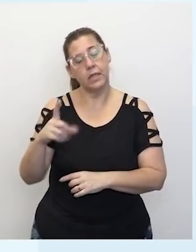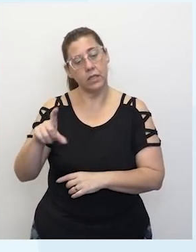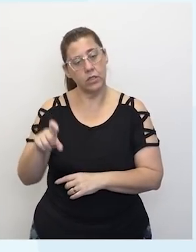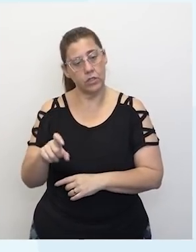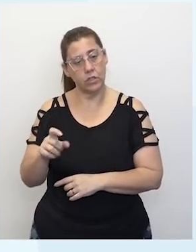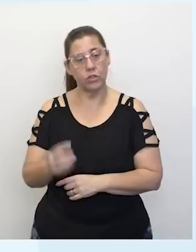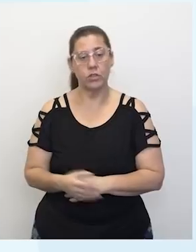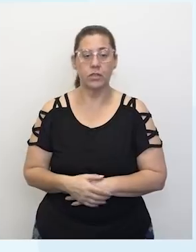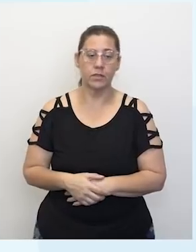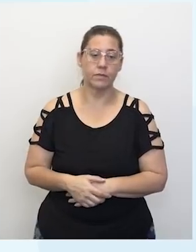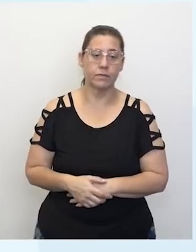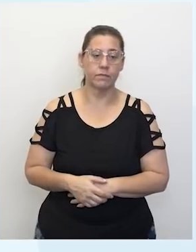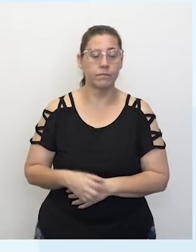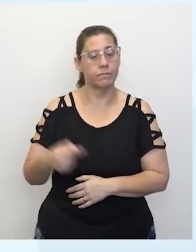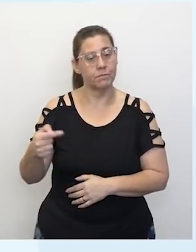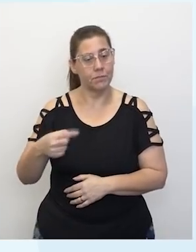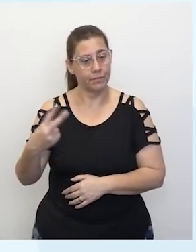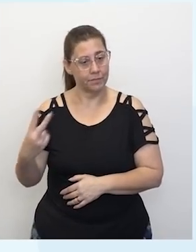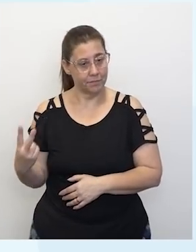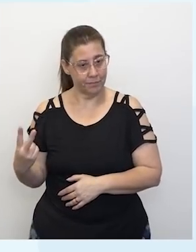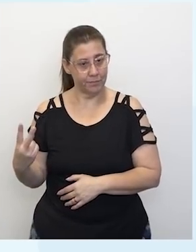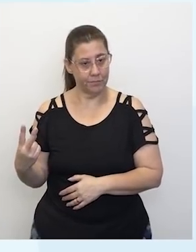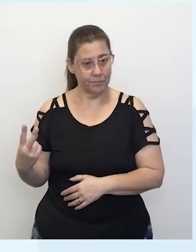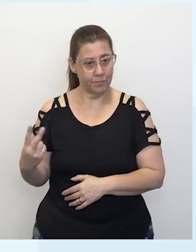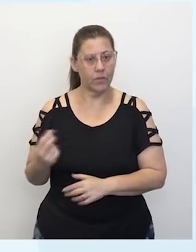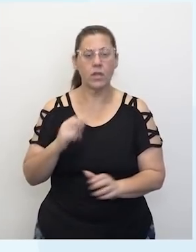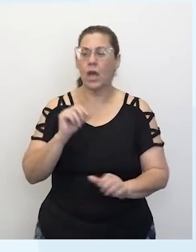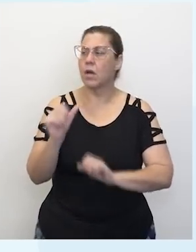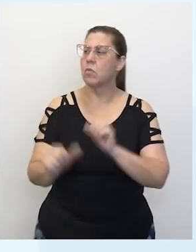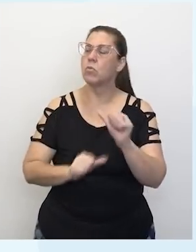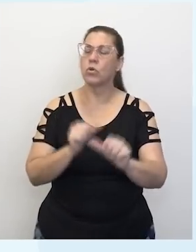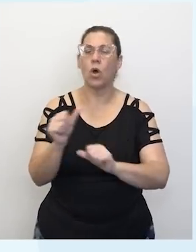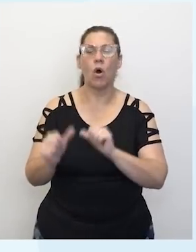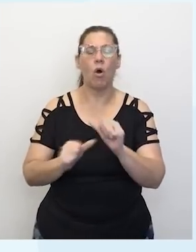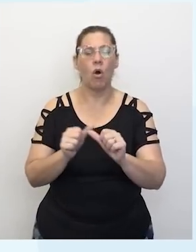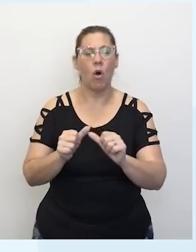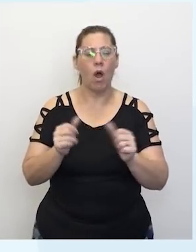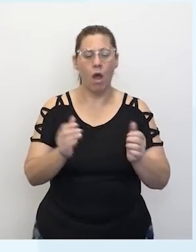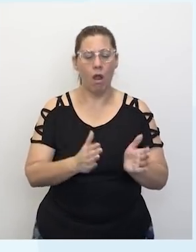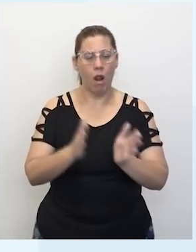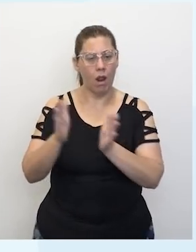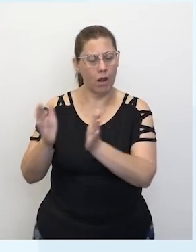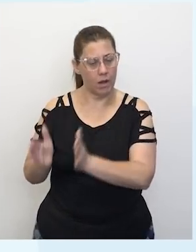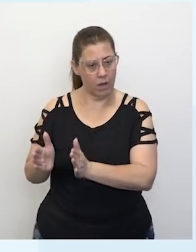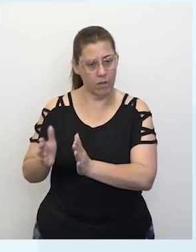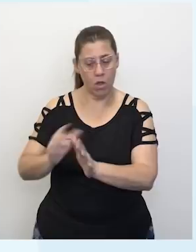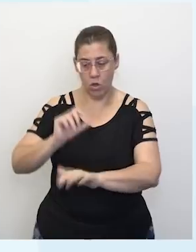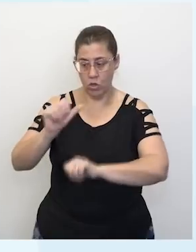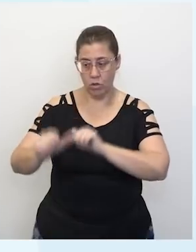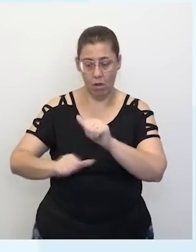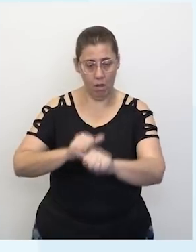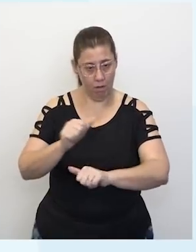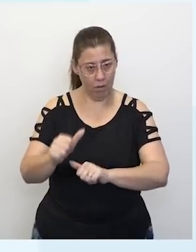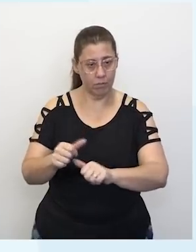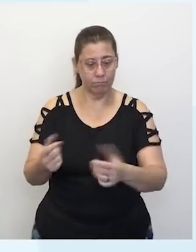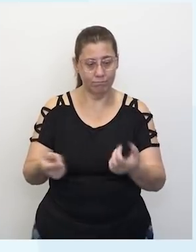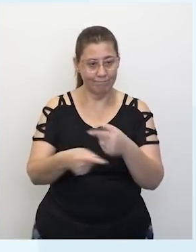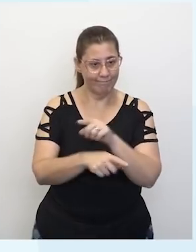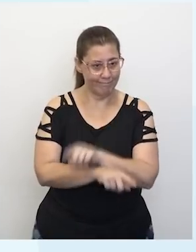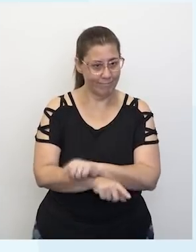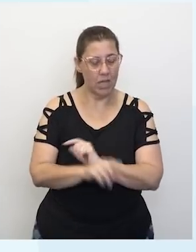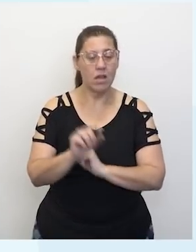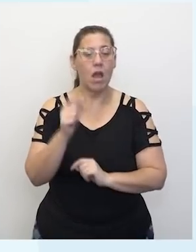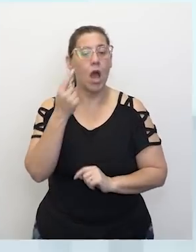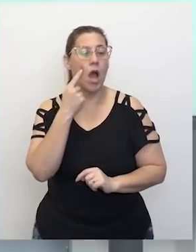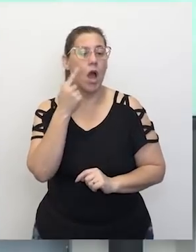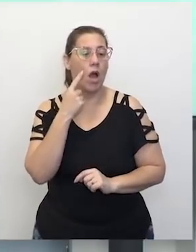cá, menos 3x. Ou seja, quem mudou de lado, ele troca pela operação inversa. E agora